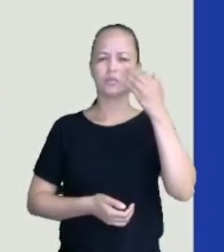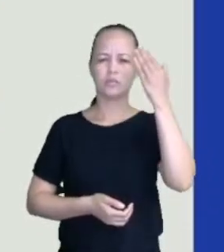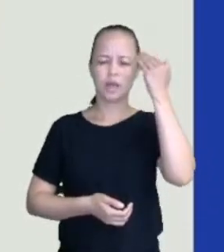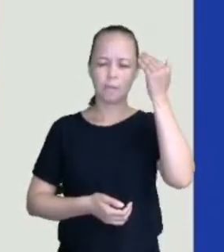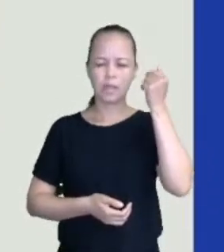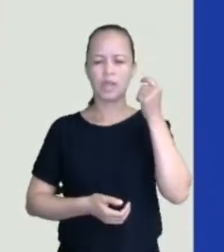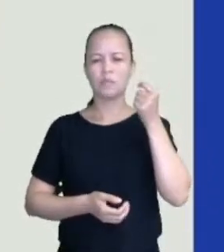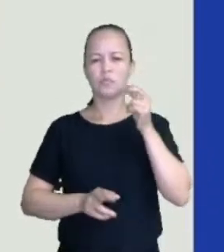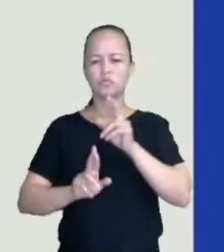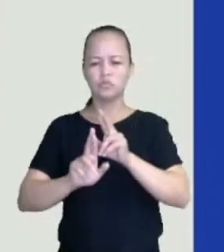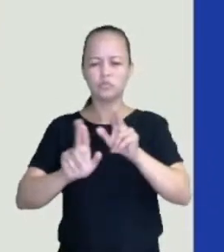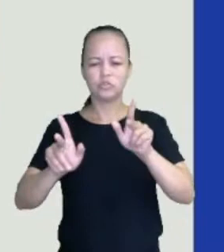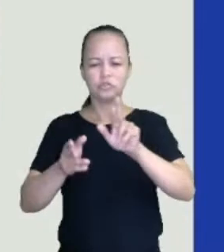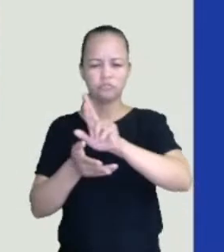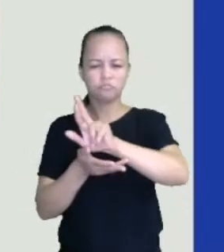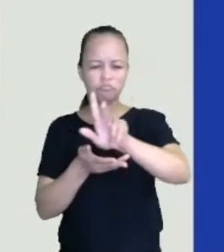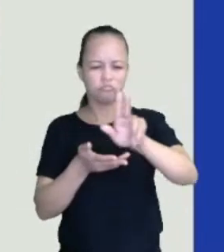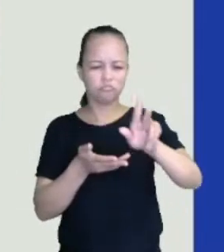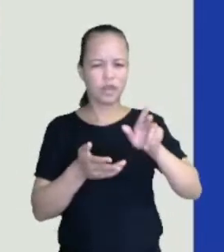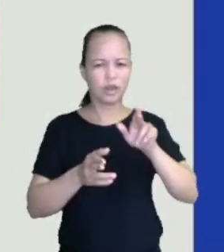diferenciar, nós sabemos